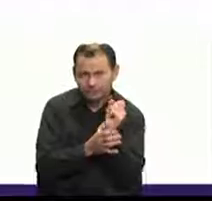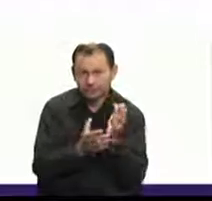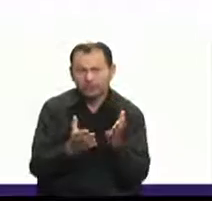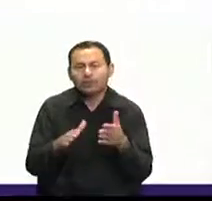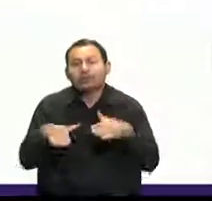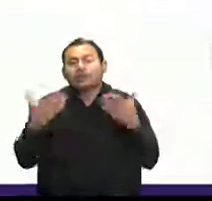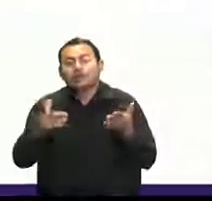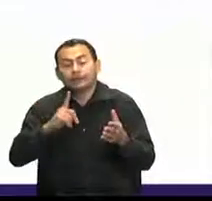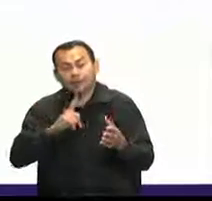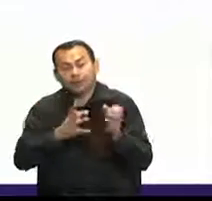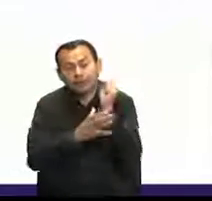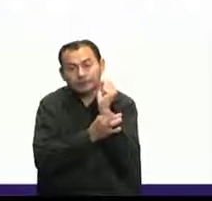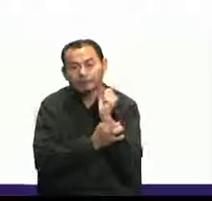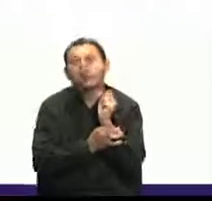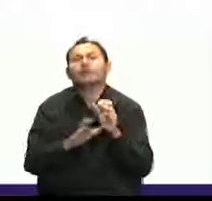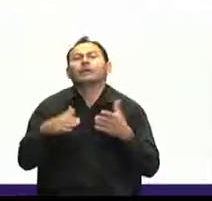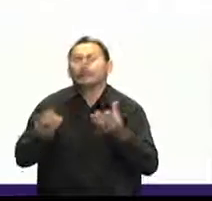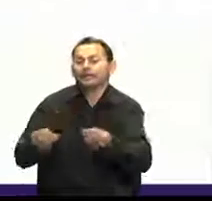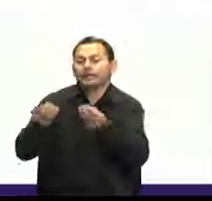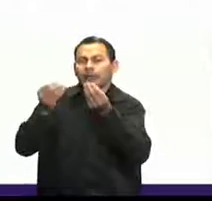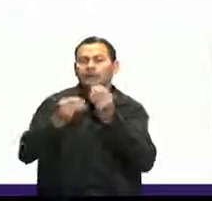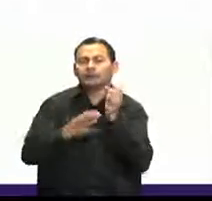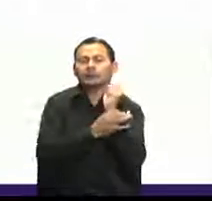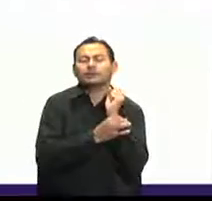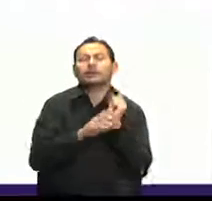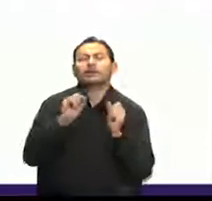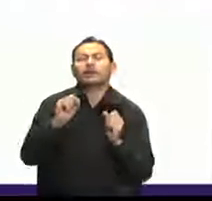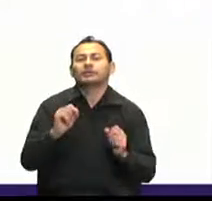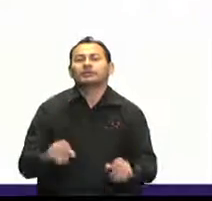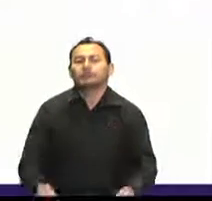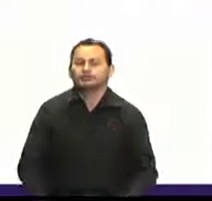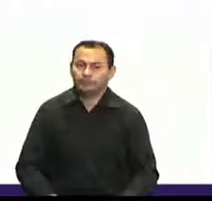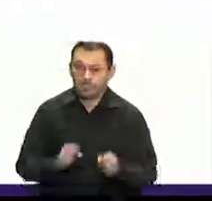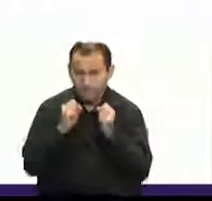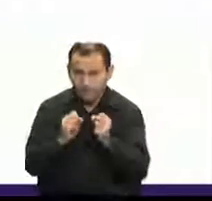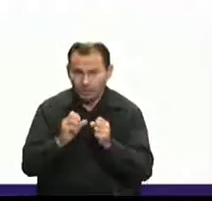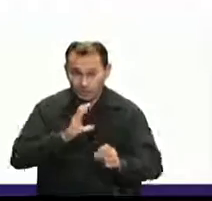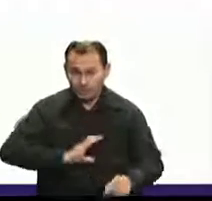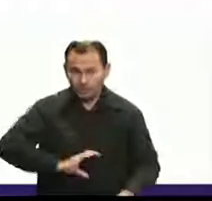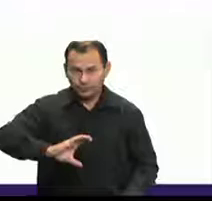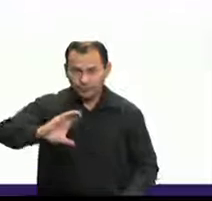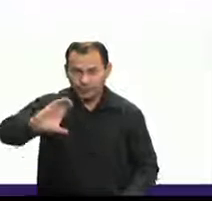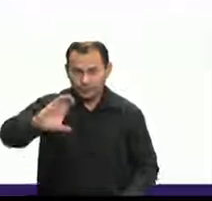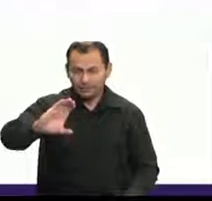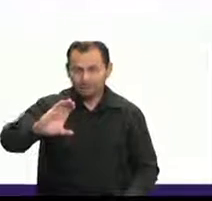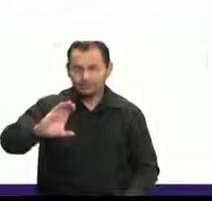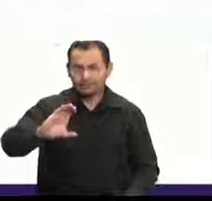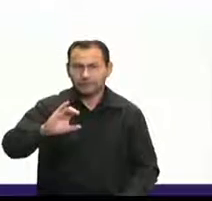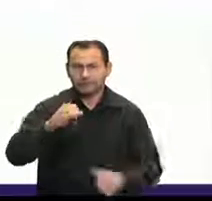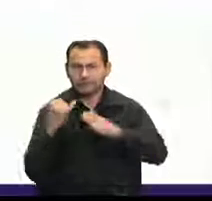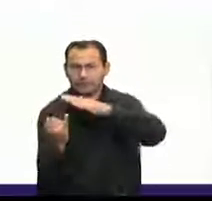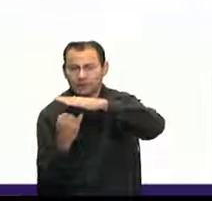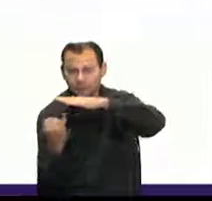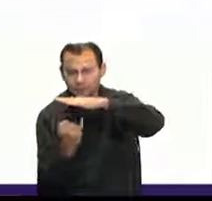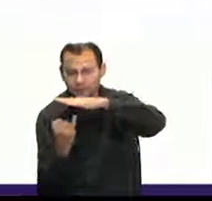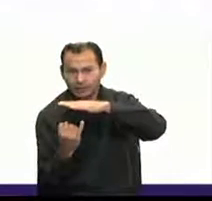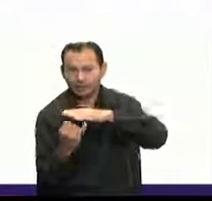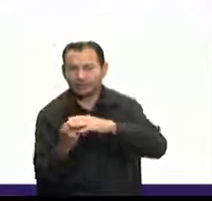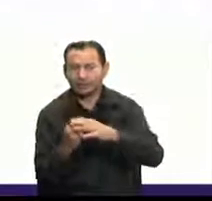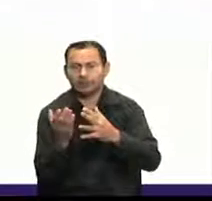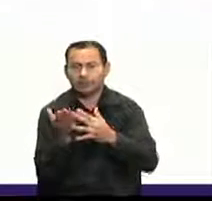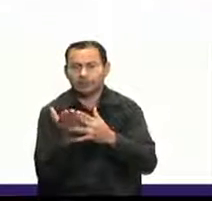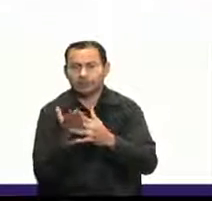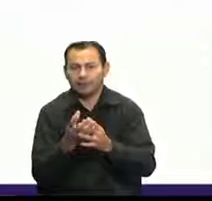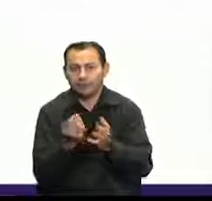caso esteja garantido que me dá essa garantia posso confiar nas instituições intermediárias